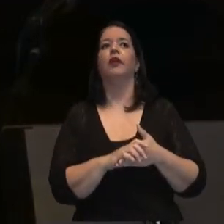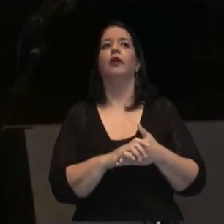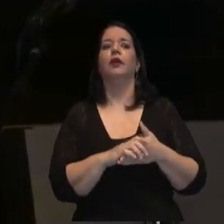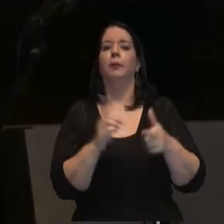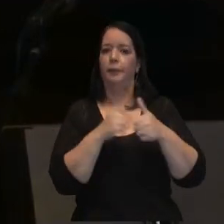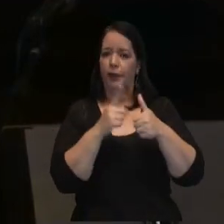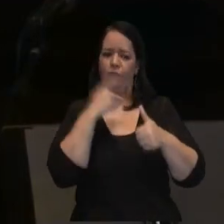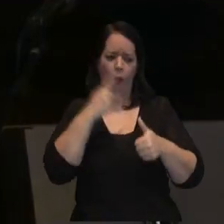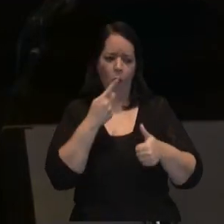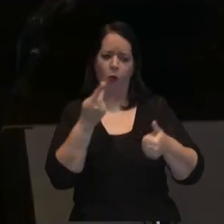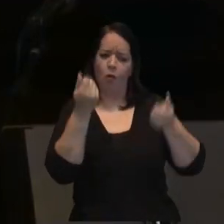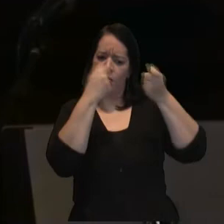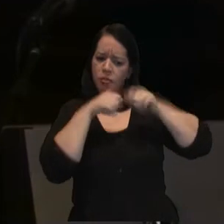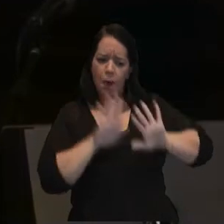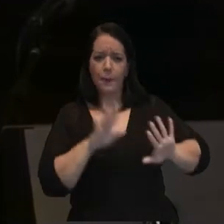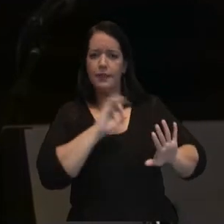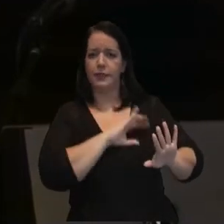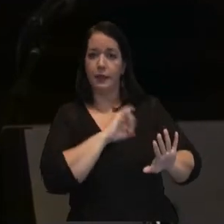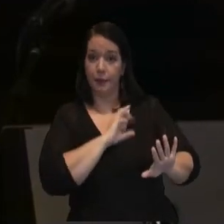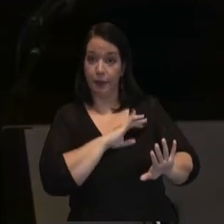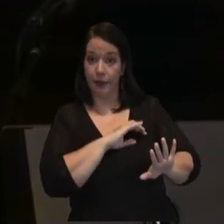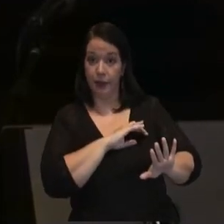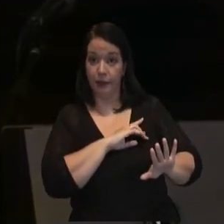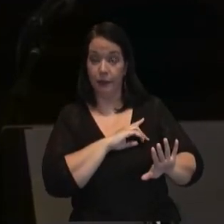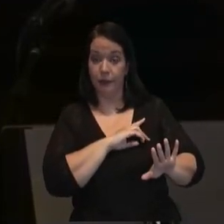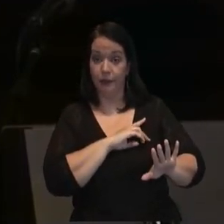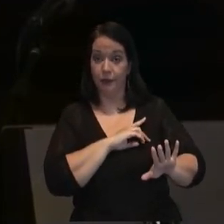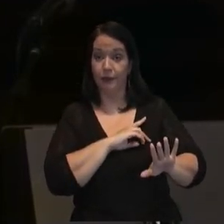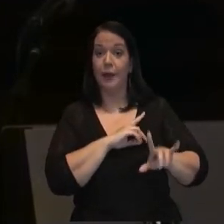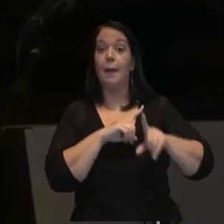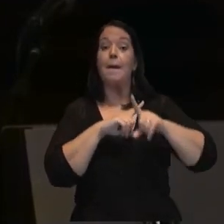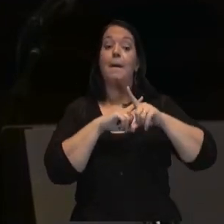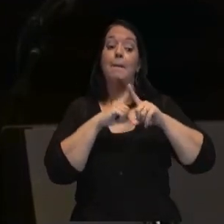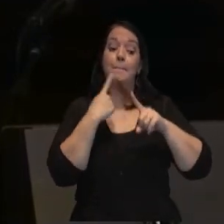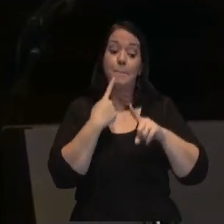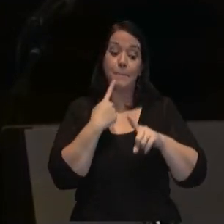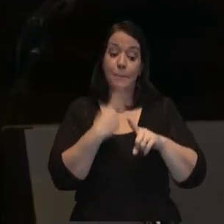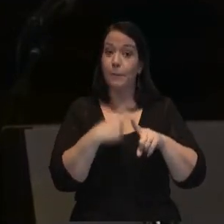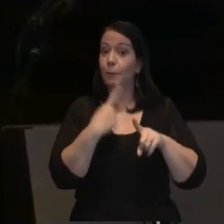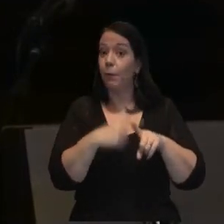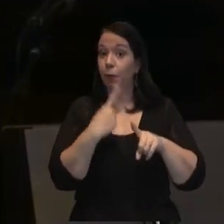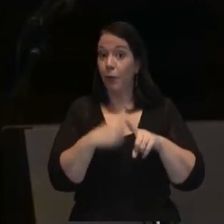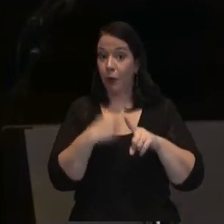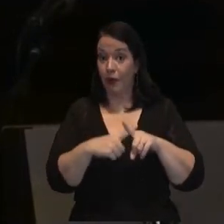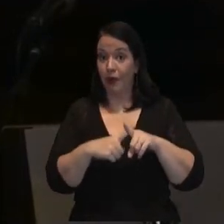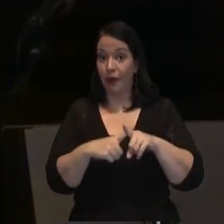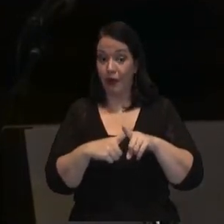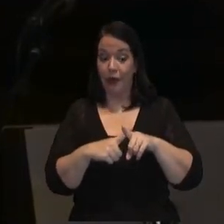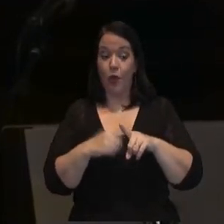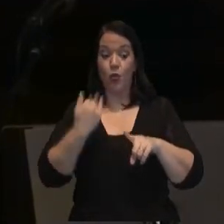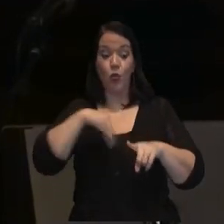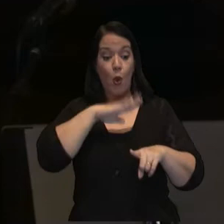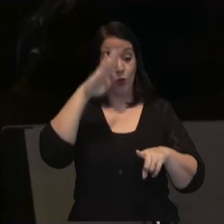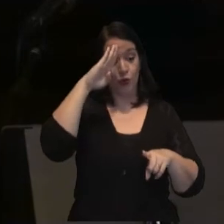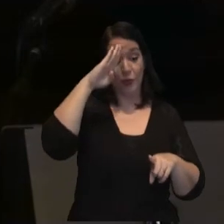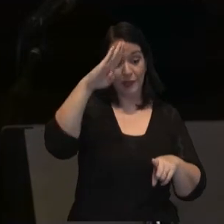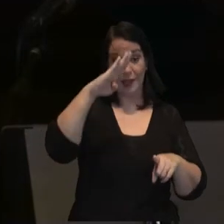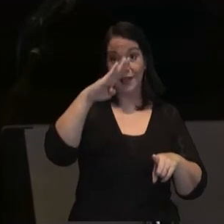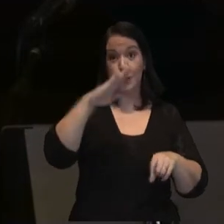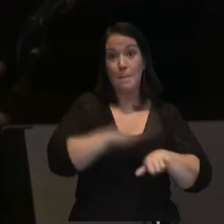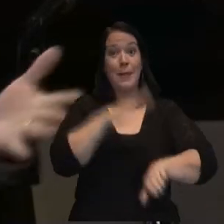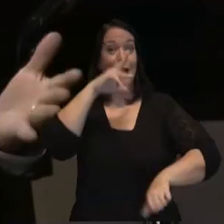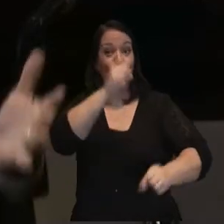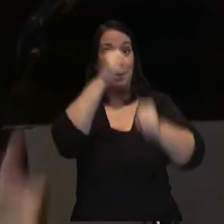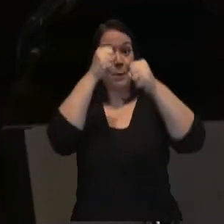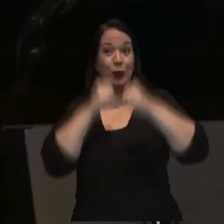temas, porque mais são os que estão conosco do que os que estão com eles.